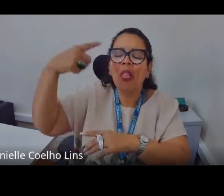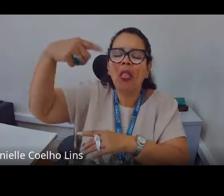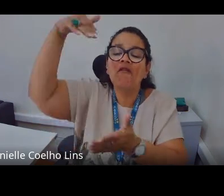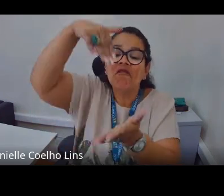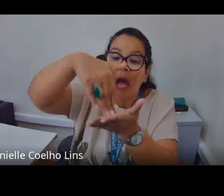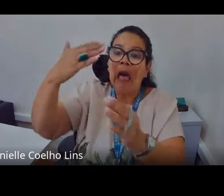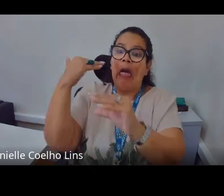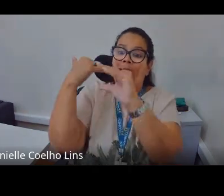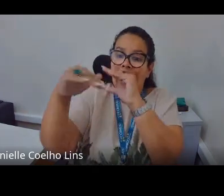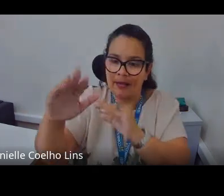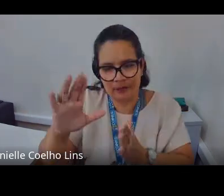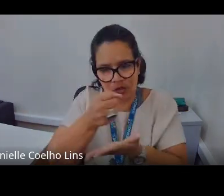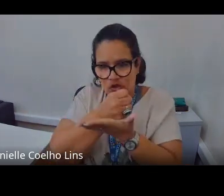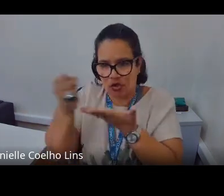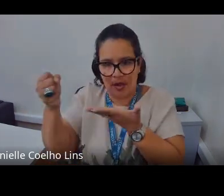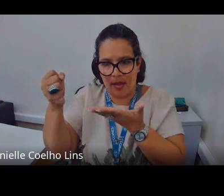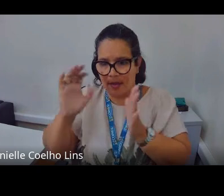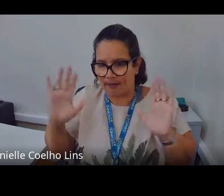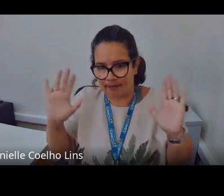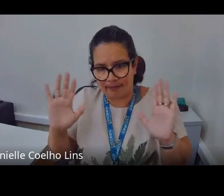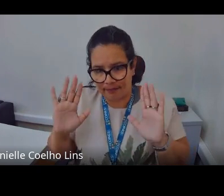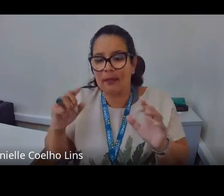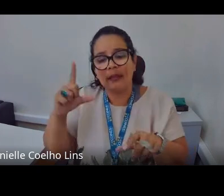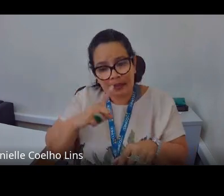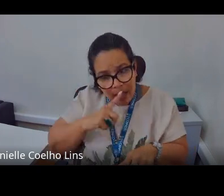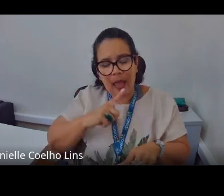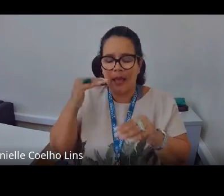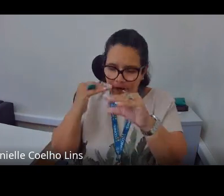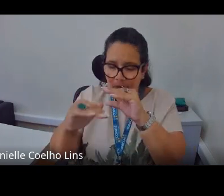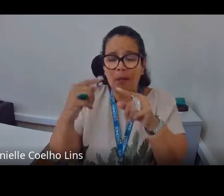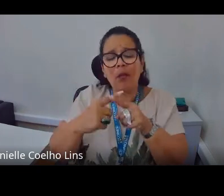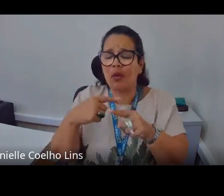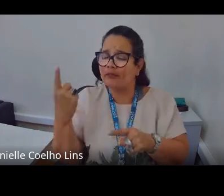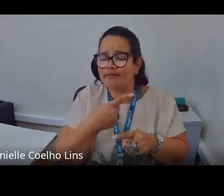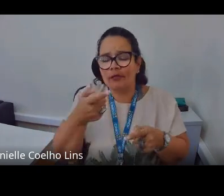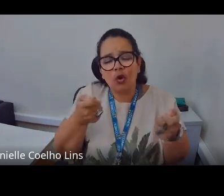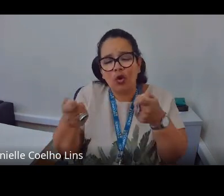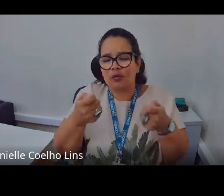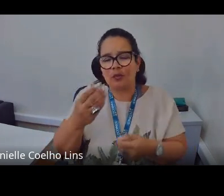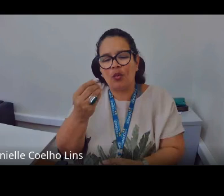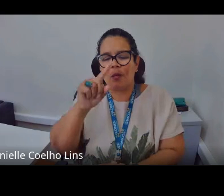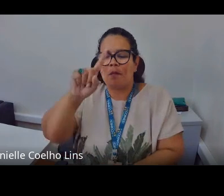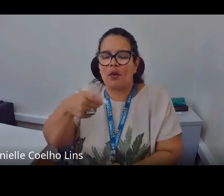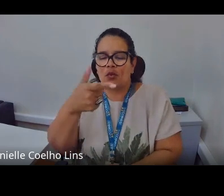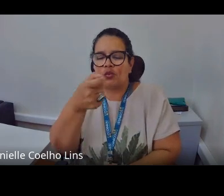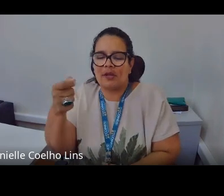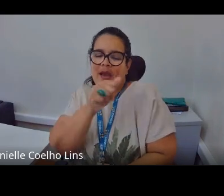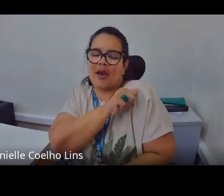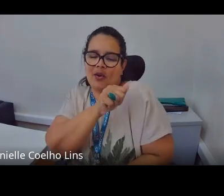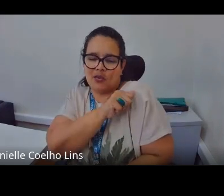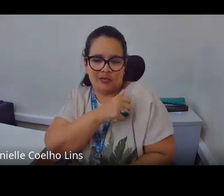E manda imediatamente. Não fica aguardando para daqui a 15 dias ou um mês, porque aí a gente não vai ter um